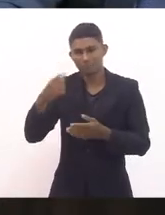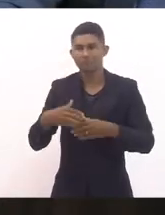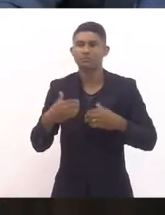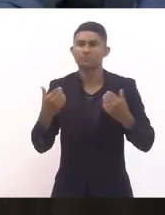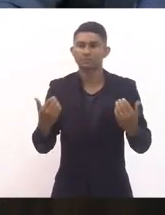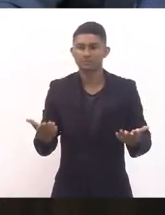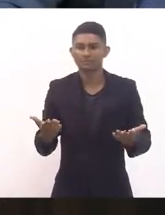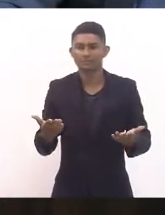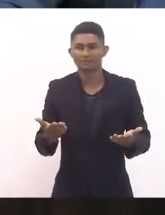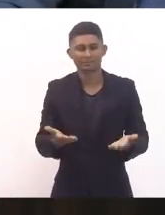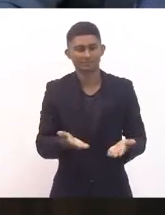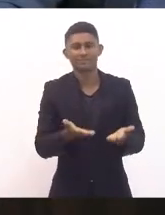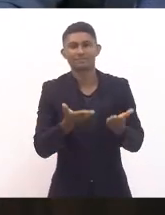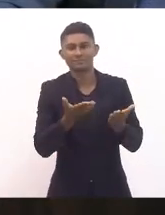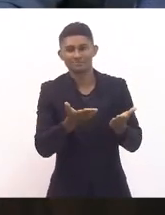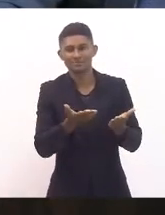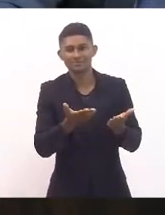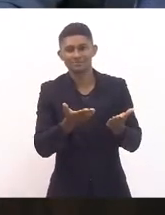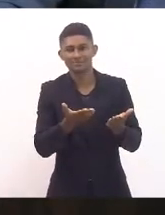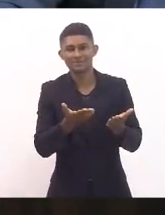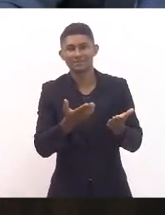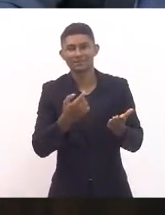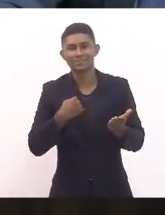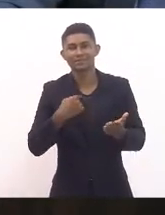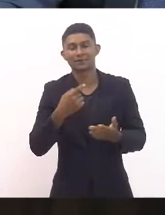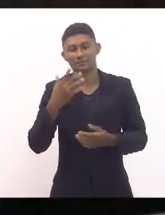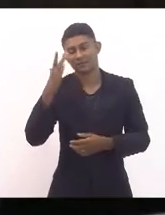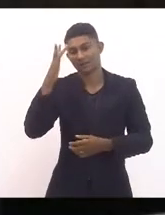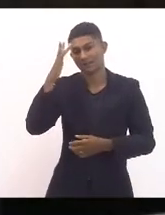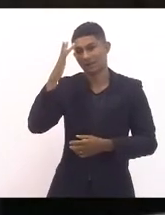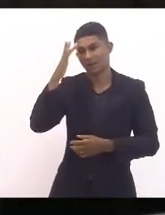então em homenagem ao deputado Márcio Gualberto, eu vou, a partir de amanhã,